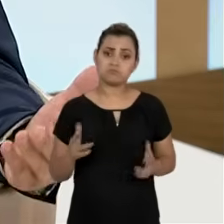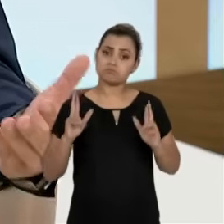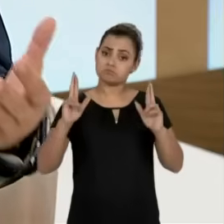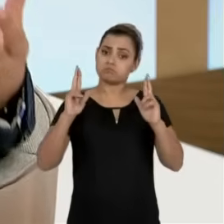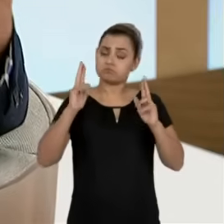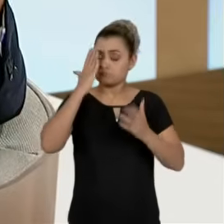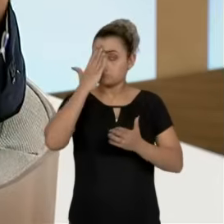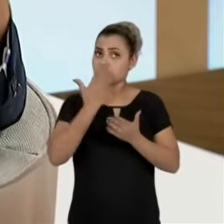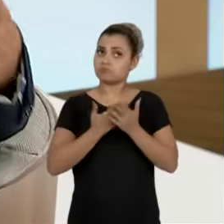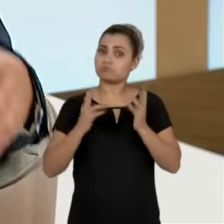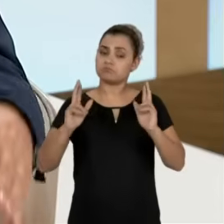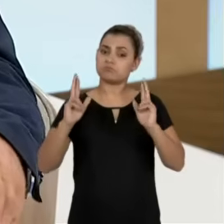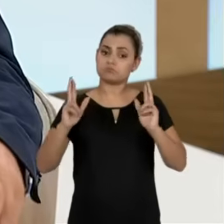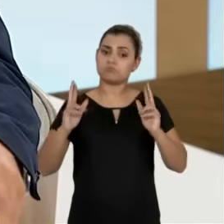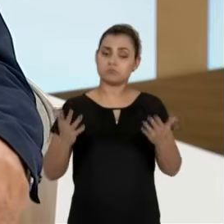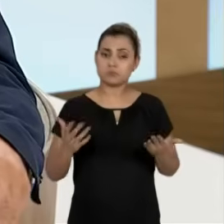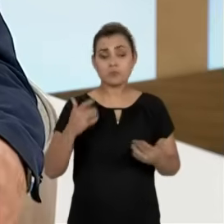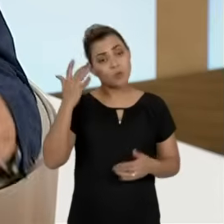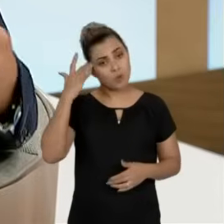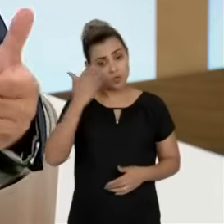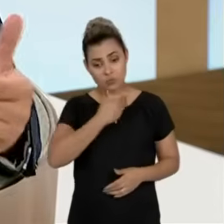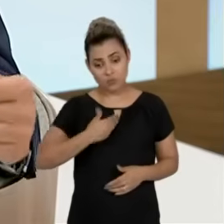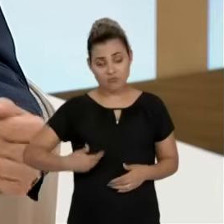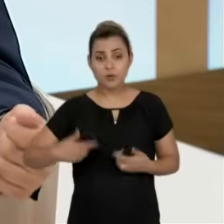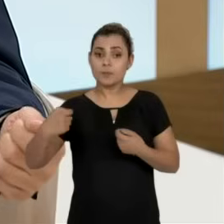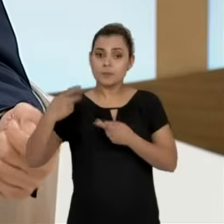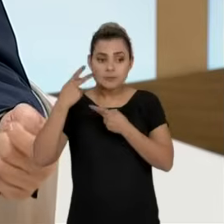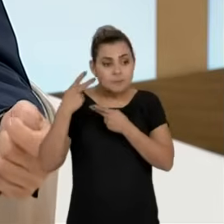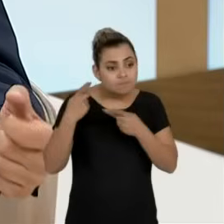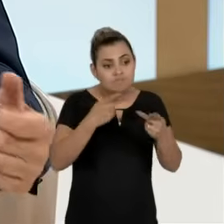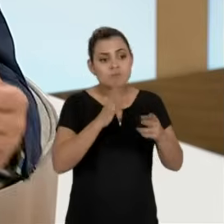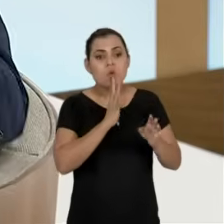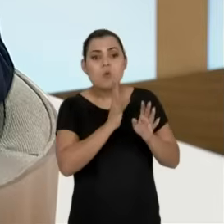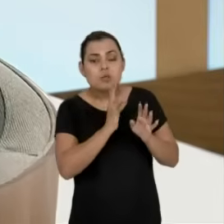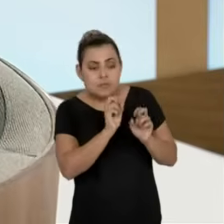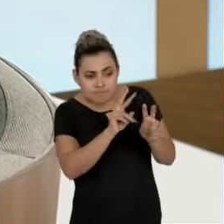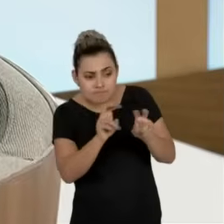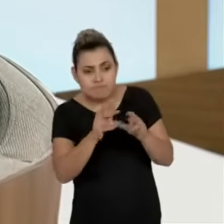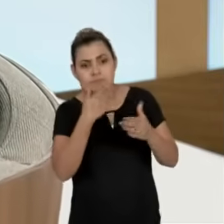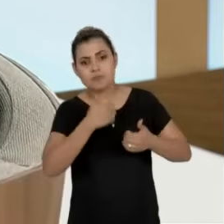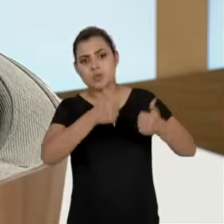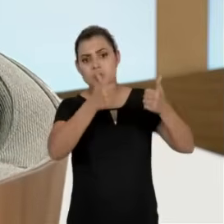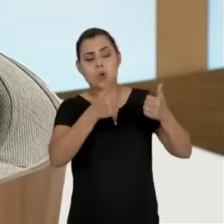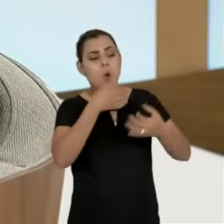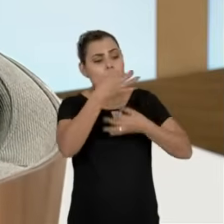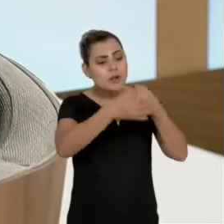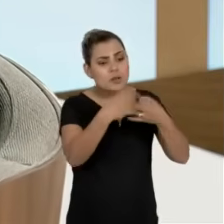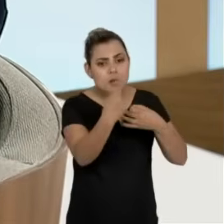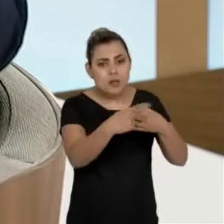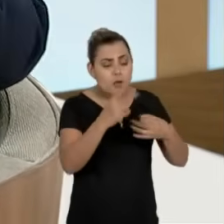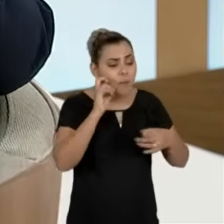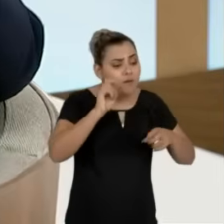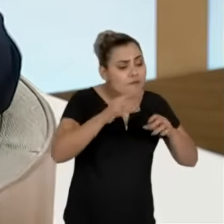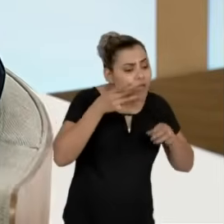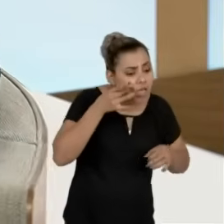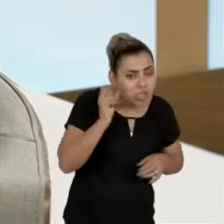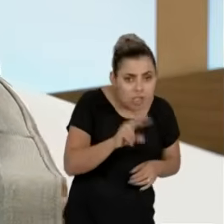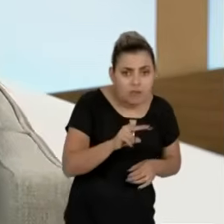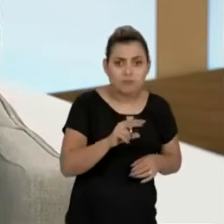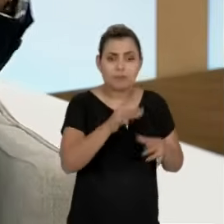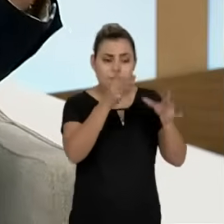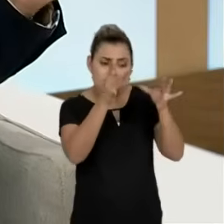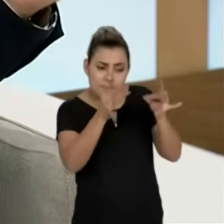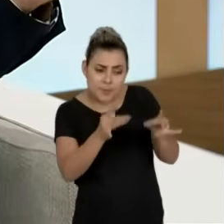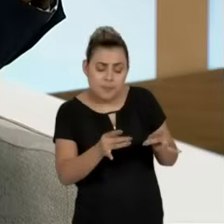otimista. Acho que o governo deveria conhecer melhor a Amazônia, deveria escutar todos os lados, deveria ir lá ver o que acontece, ver todas